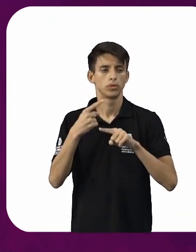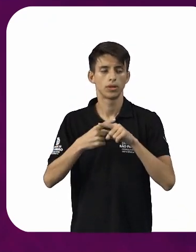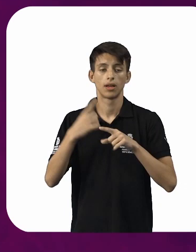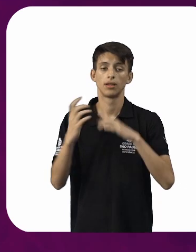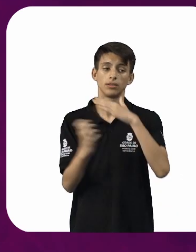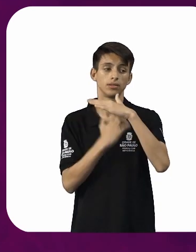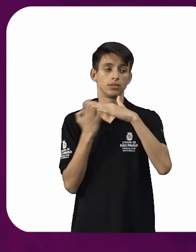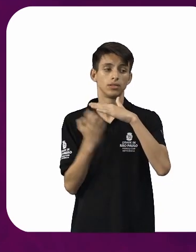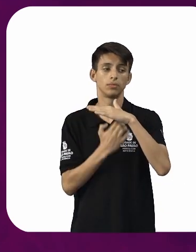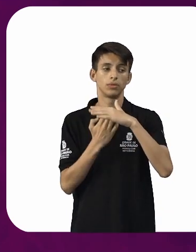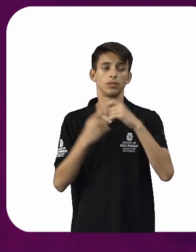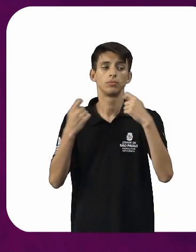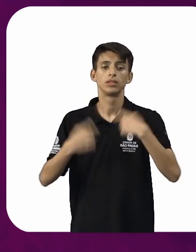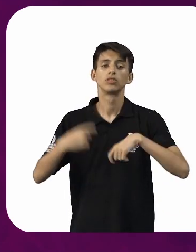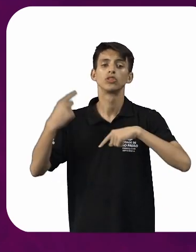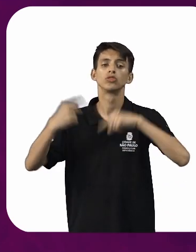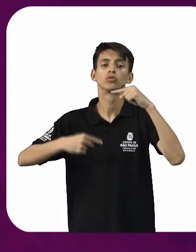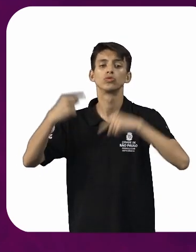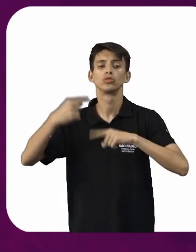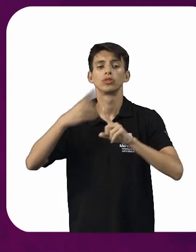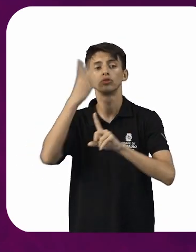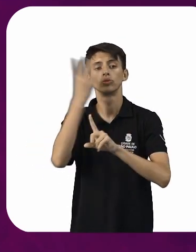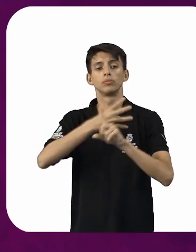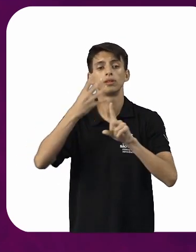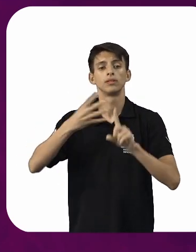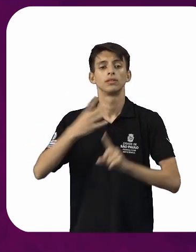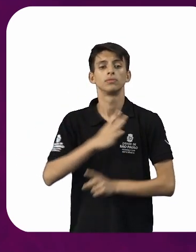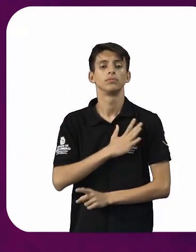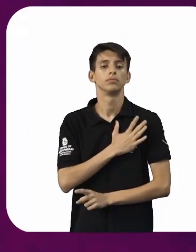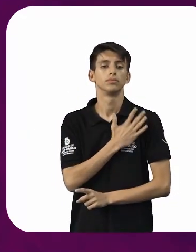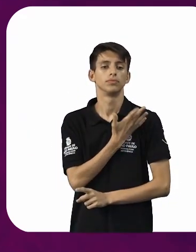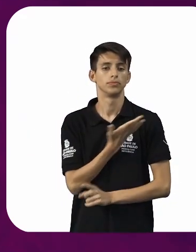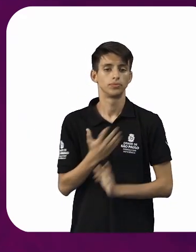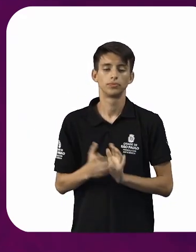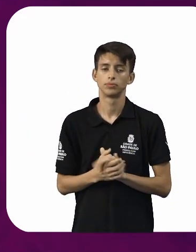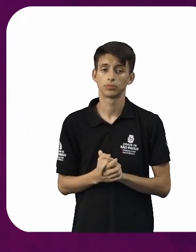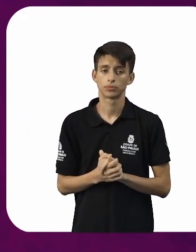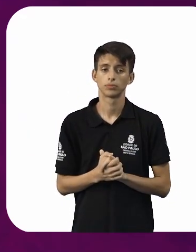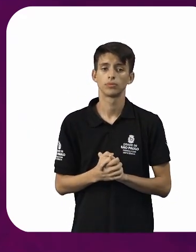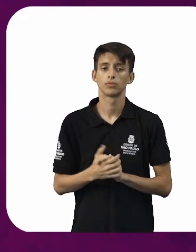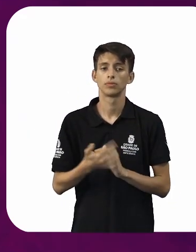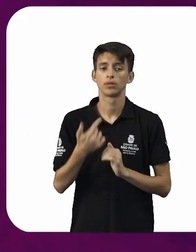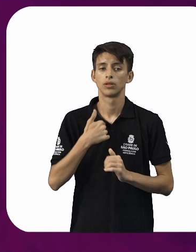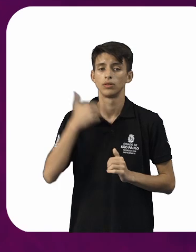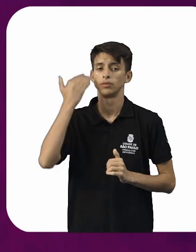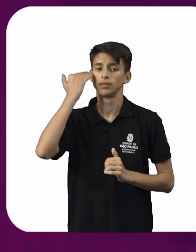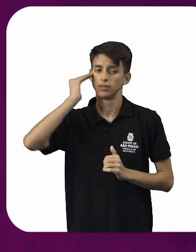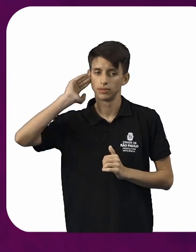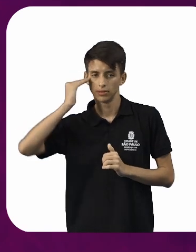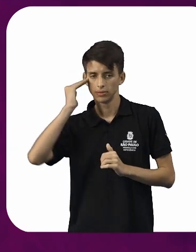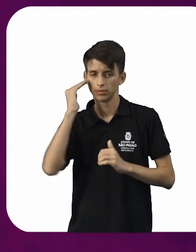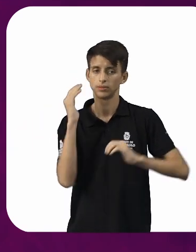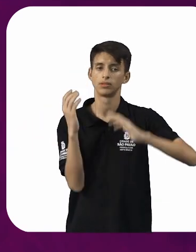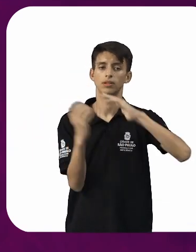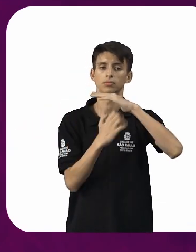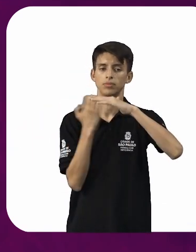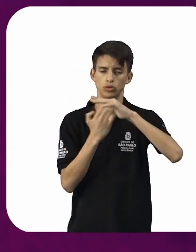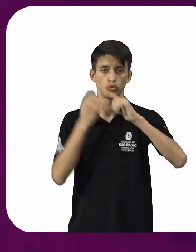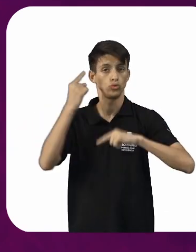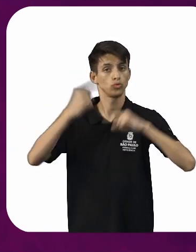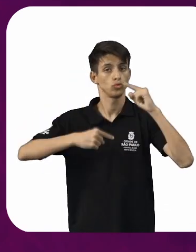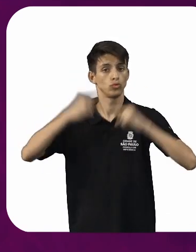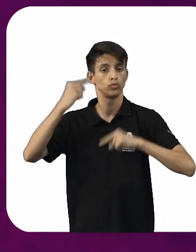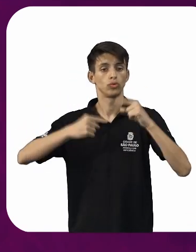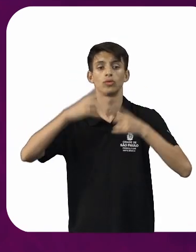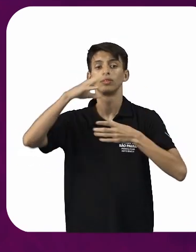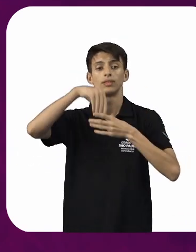sua agenda discussões sobre LGBTfobia? Beatriz Pereira. A instituição dessa discussão dentro